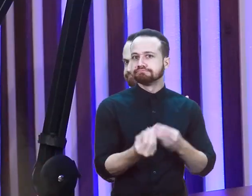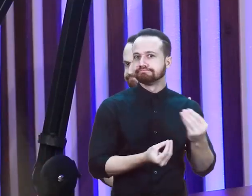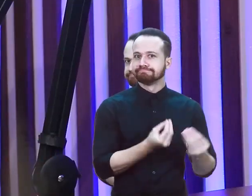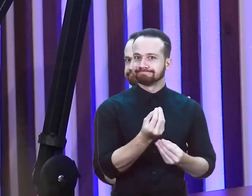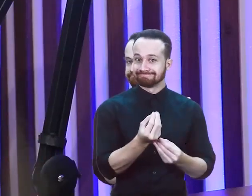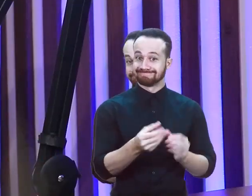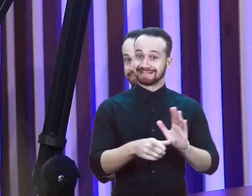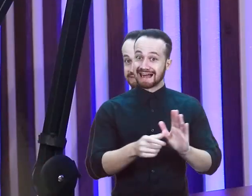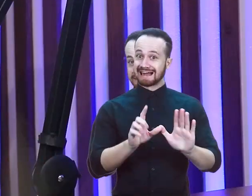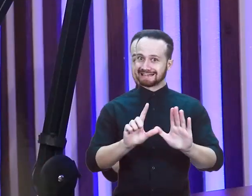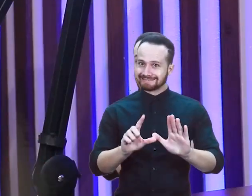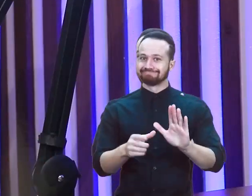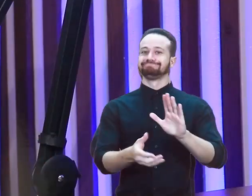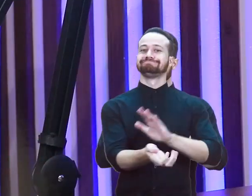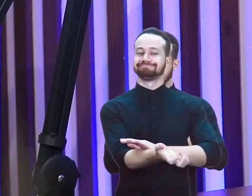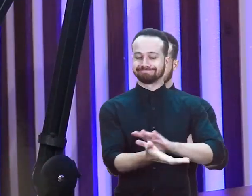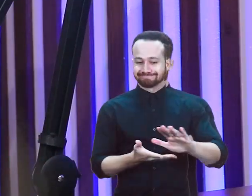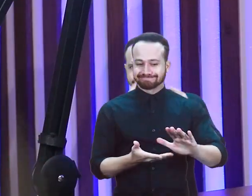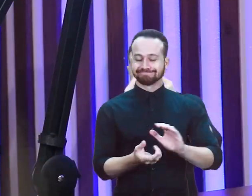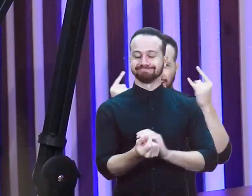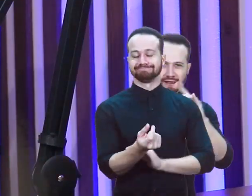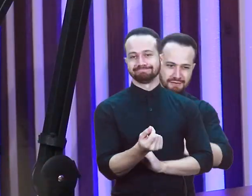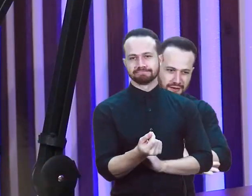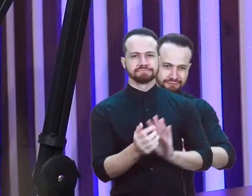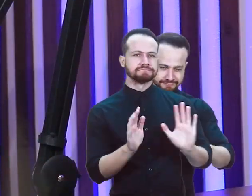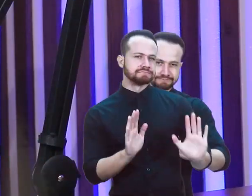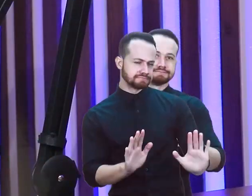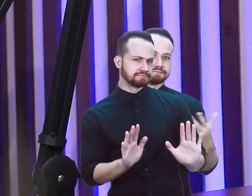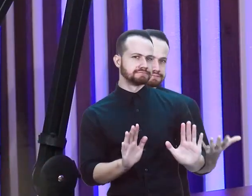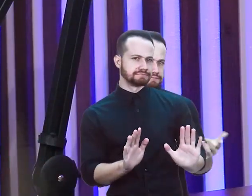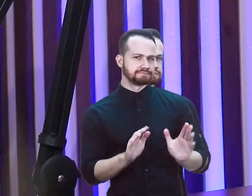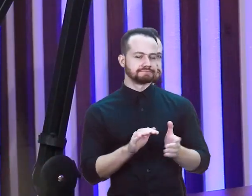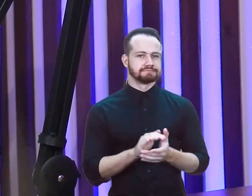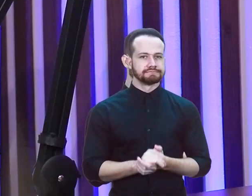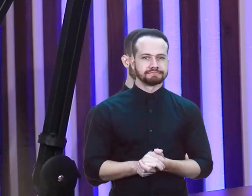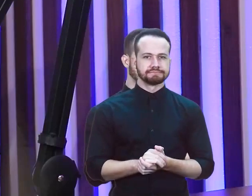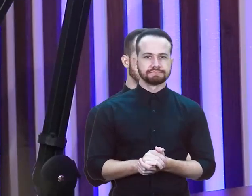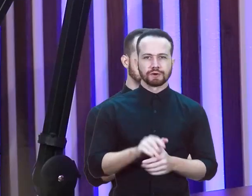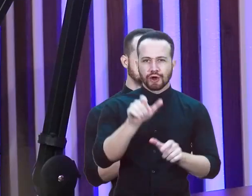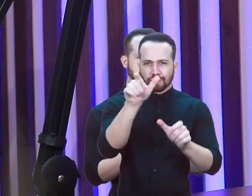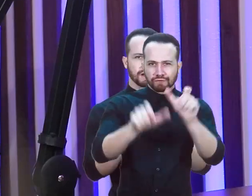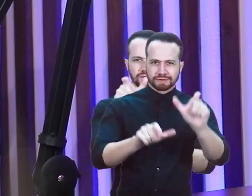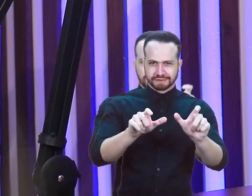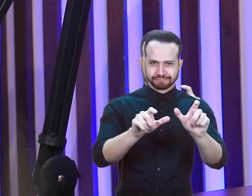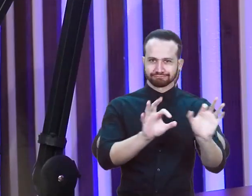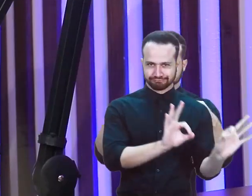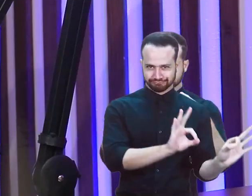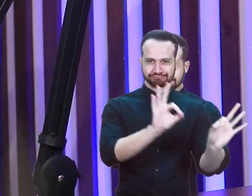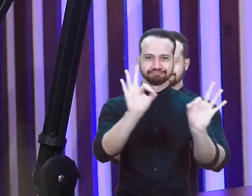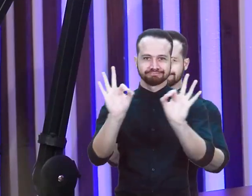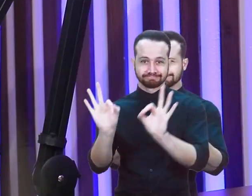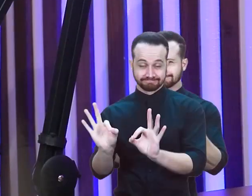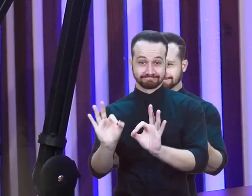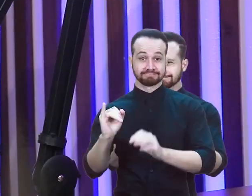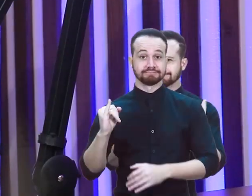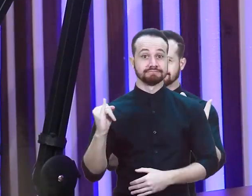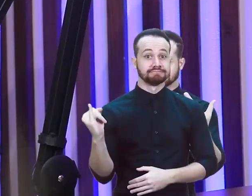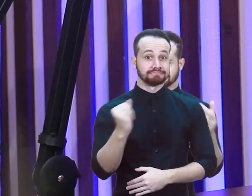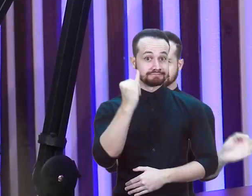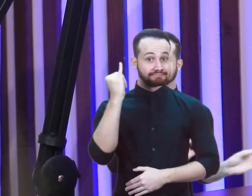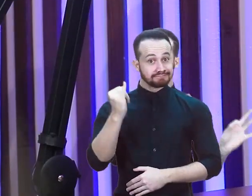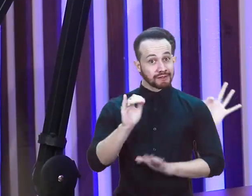da corrupção, da ganância de alguém. Só que aí, quem nos escuta, é importante